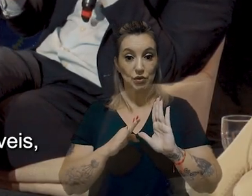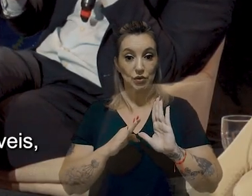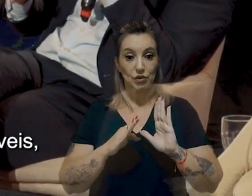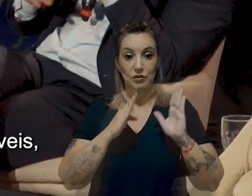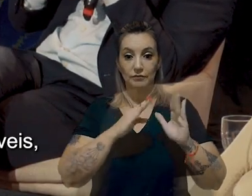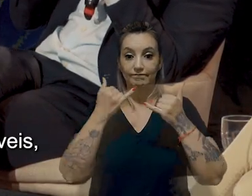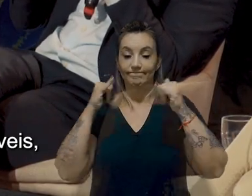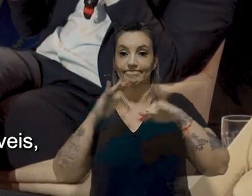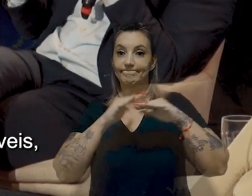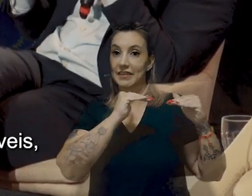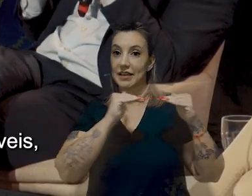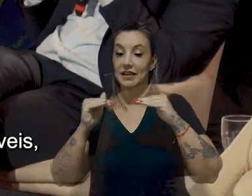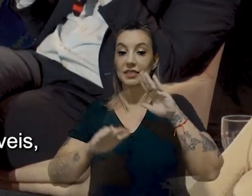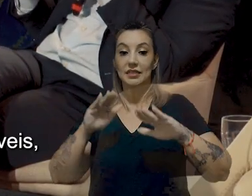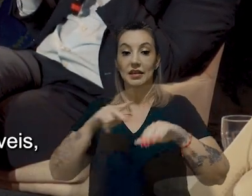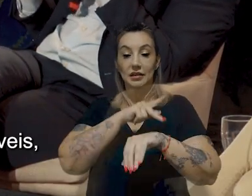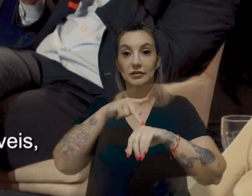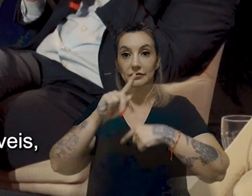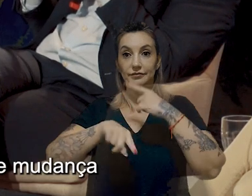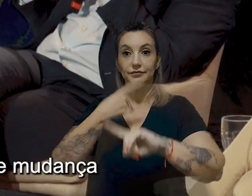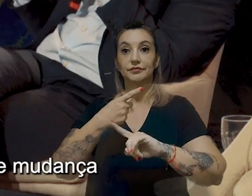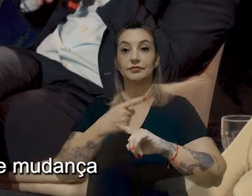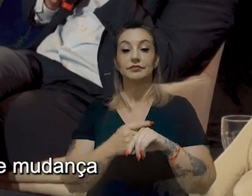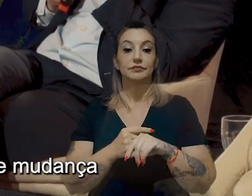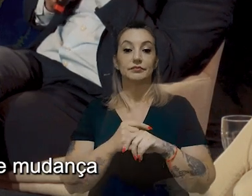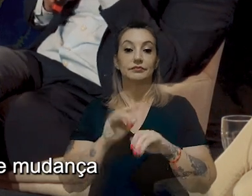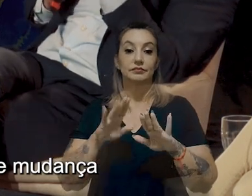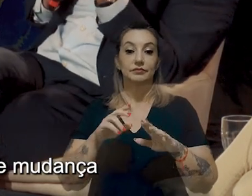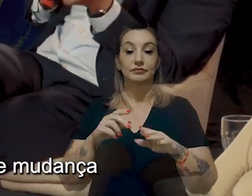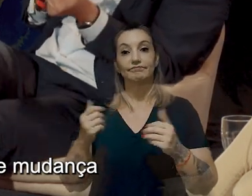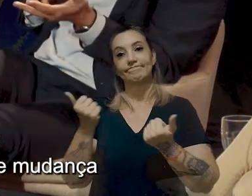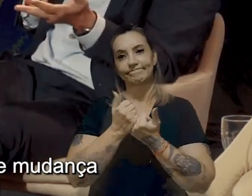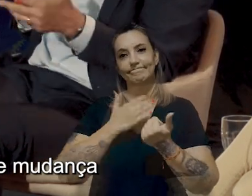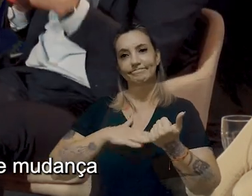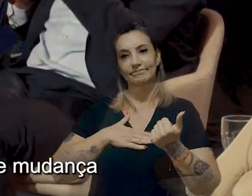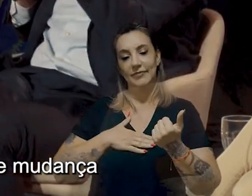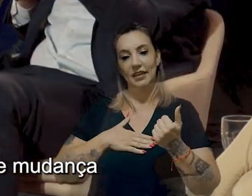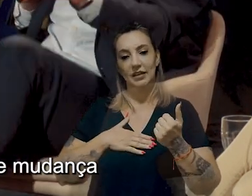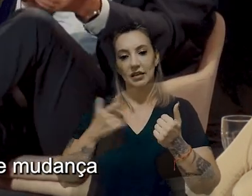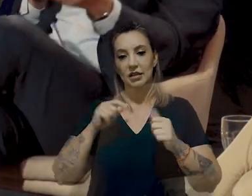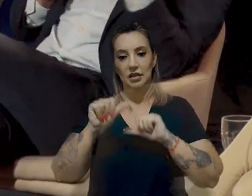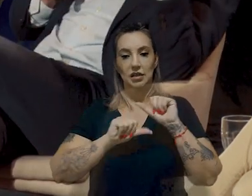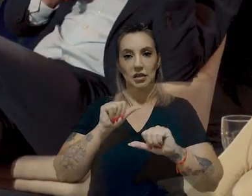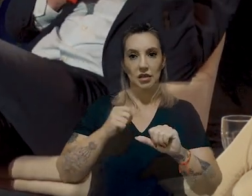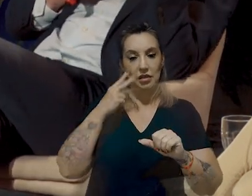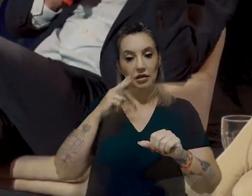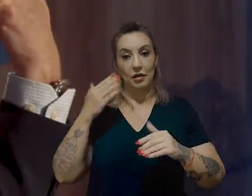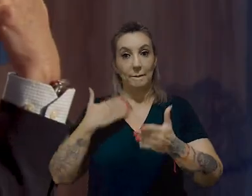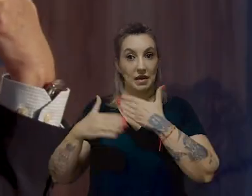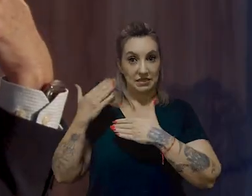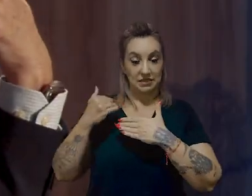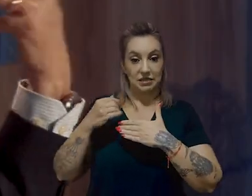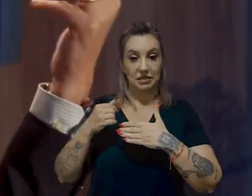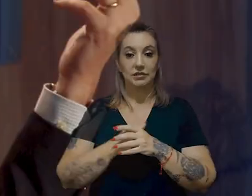no setor elétrico uma das mais estáveis talvez dos países emergentes então nos dá uma S pelo menos uma pseudo tranquilidade que a gente não tenha grande mudan mas já vimos